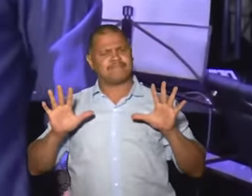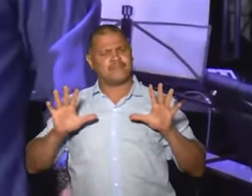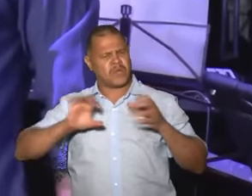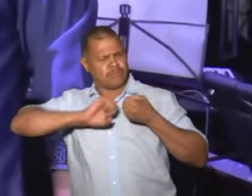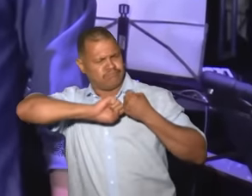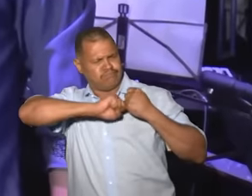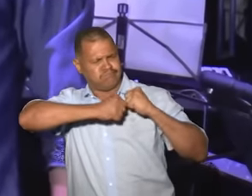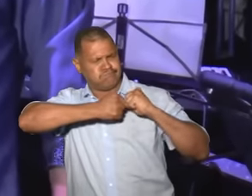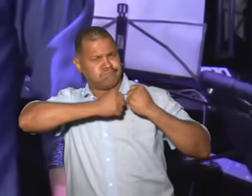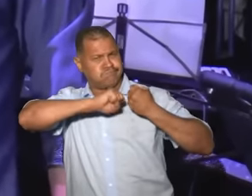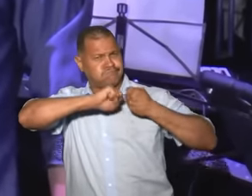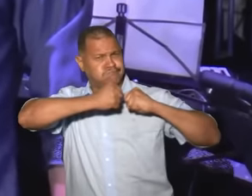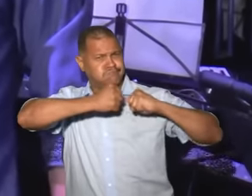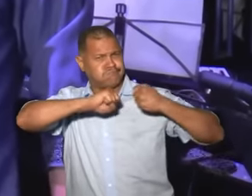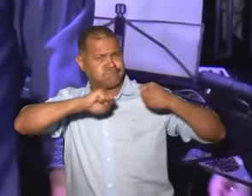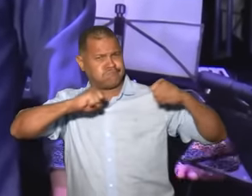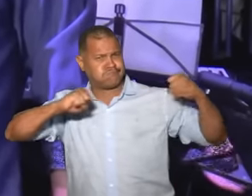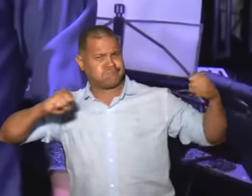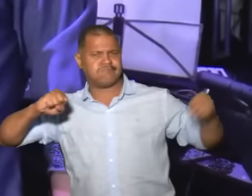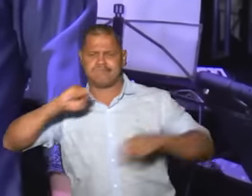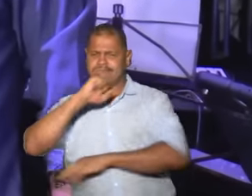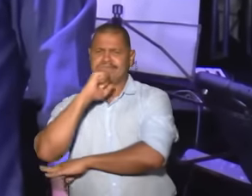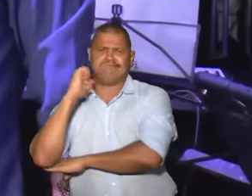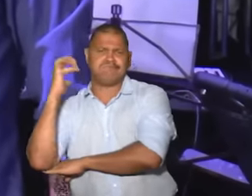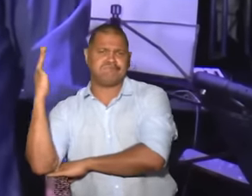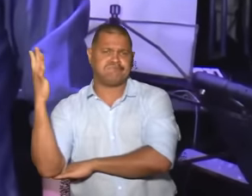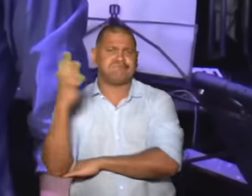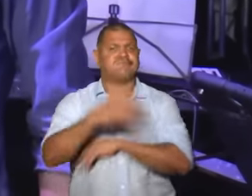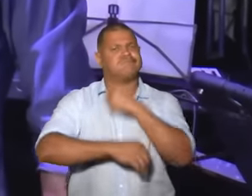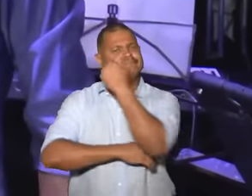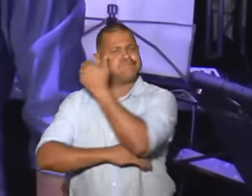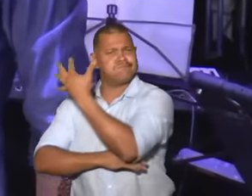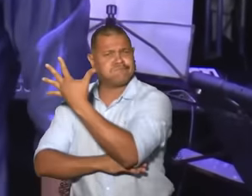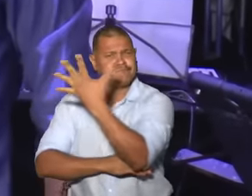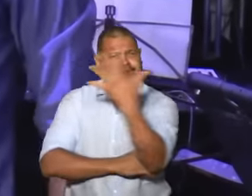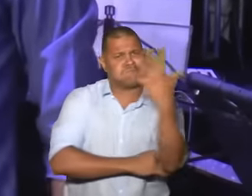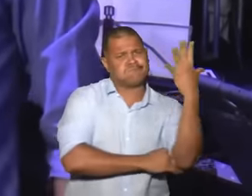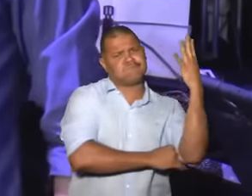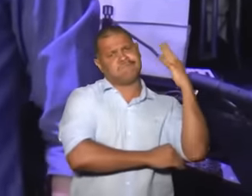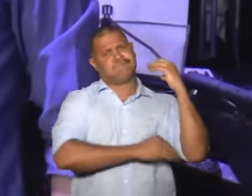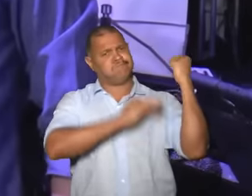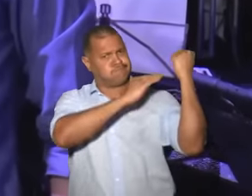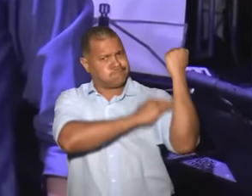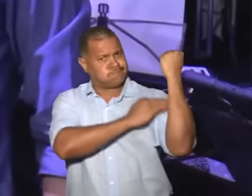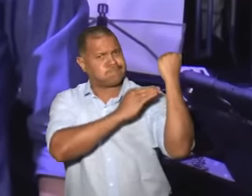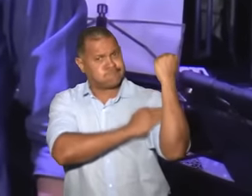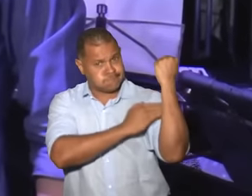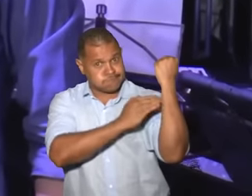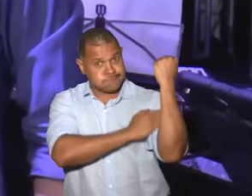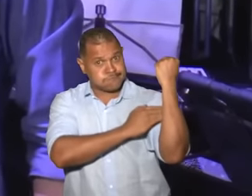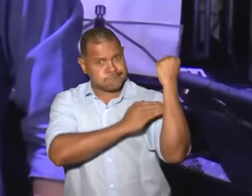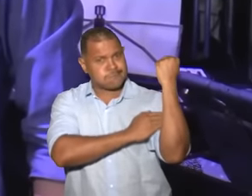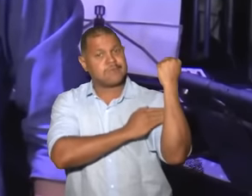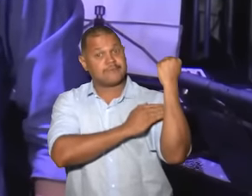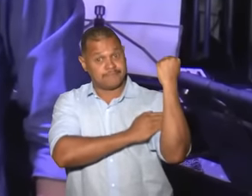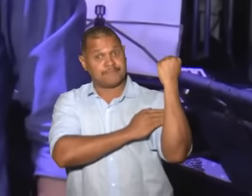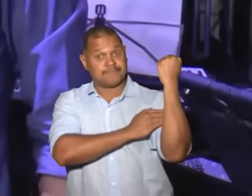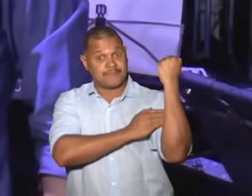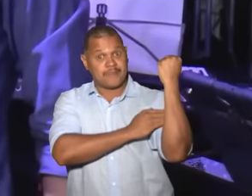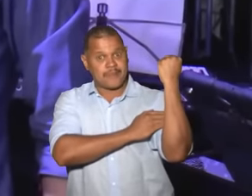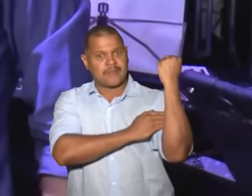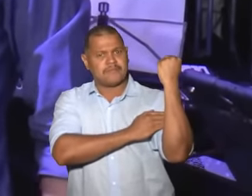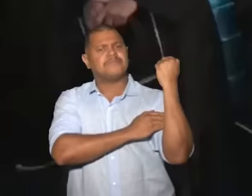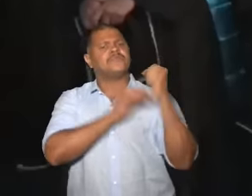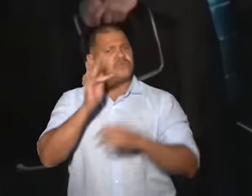pela própria natureza. És belo, és forte, pavido, colosso,